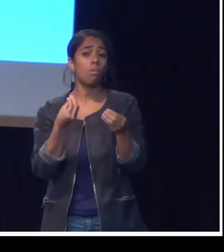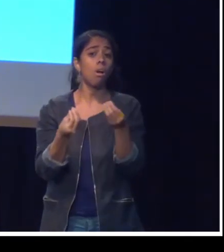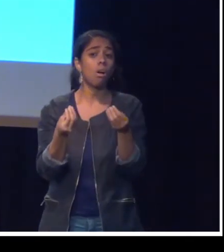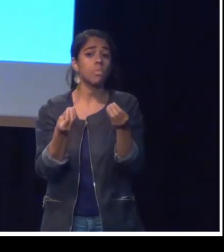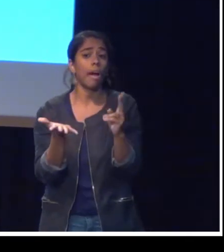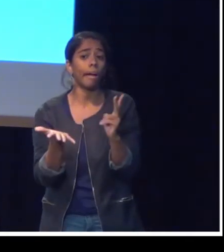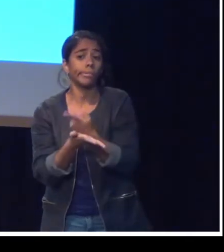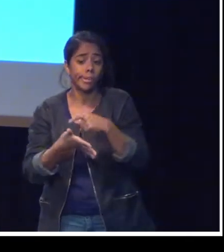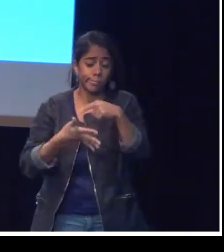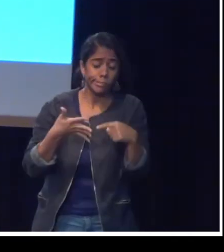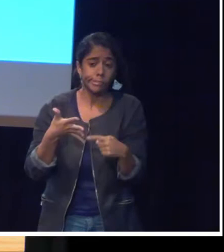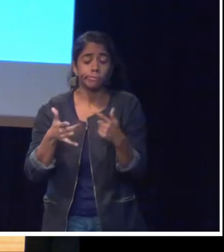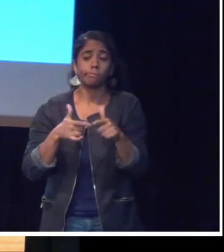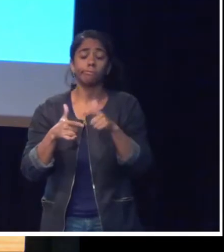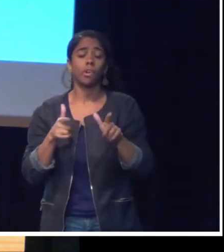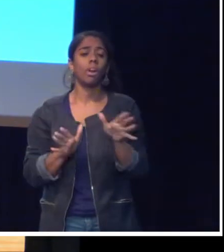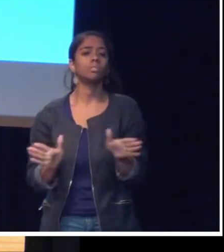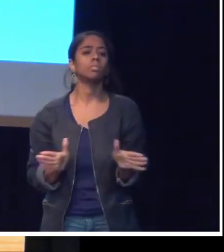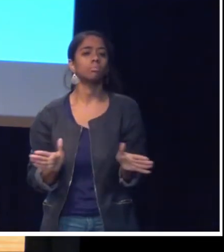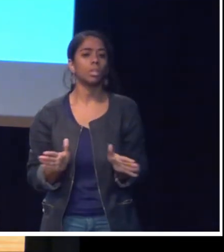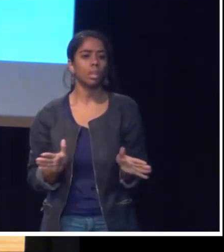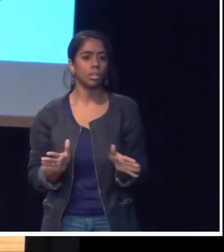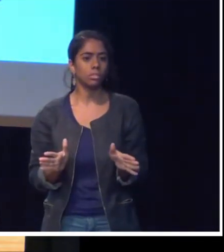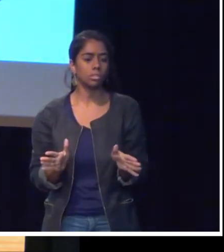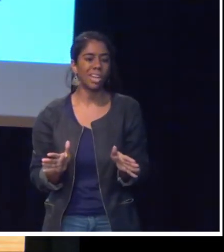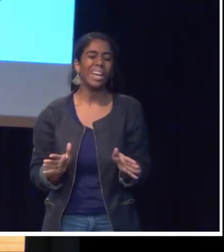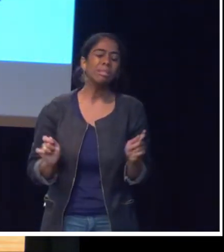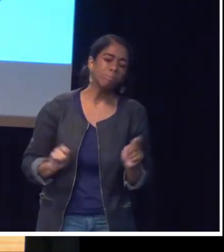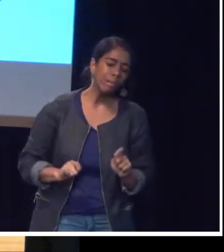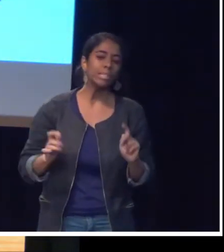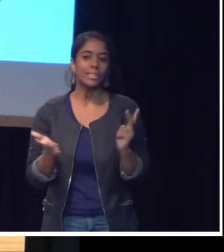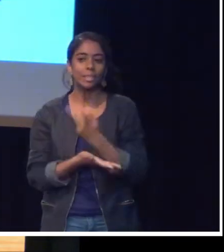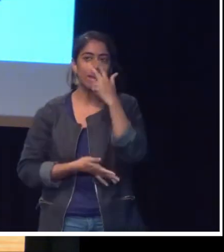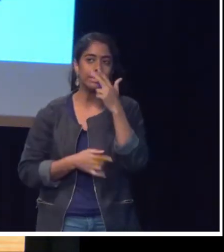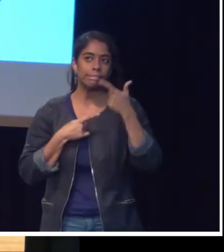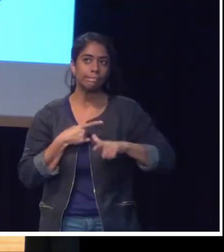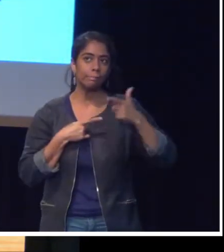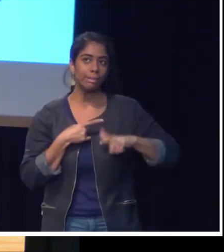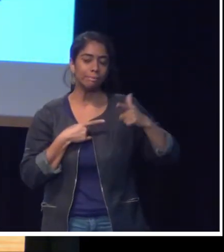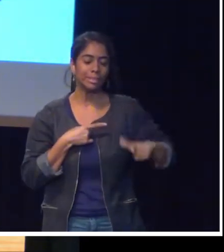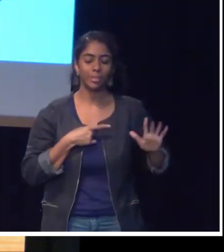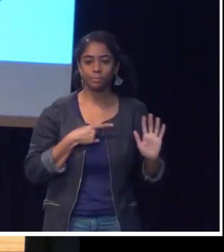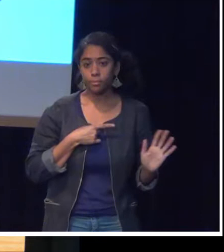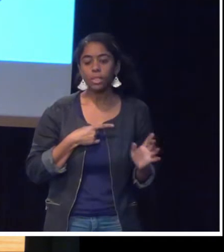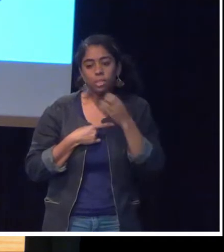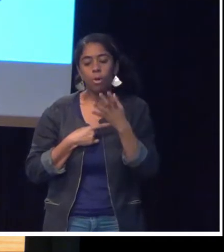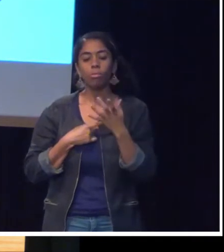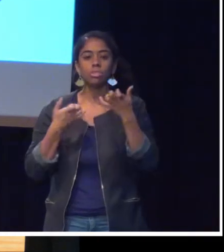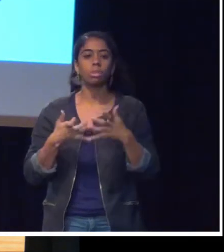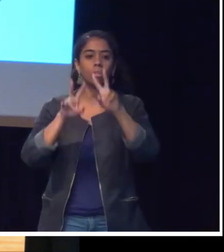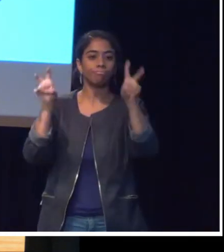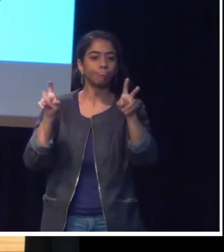barreiras, das quais talvez eu esteja repetitivo. Mas antes que eu fale de atitude,